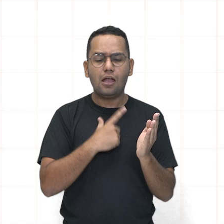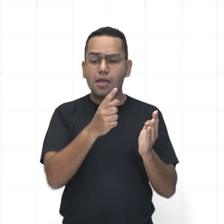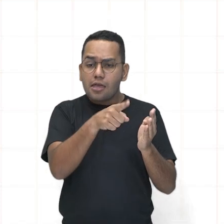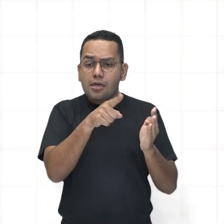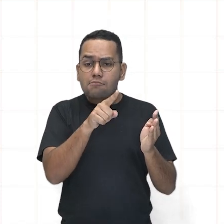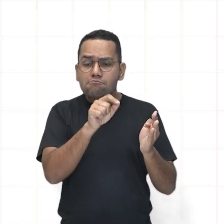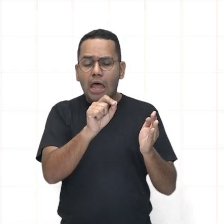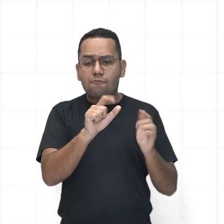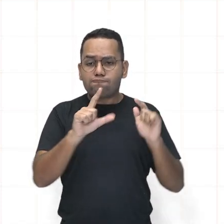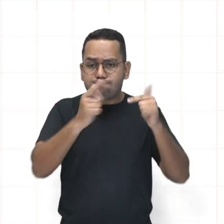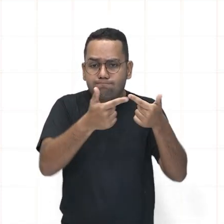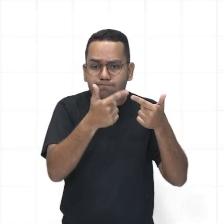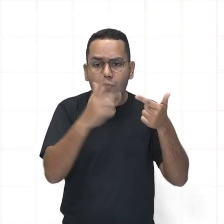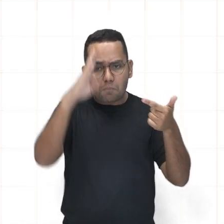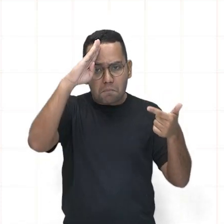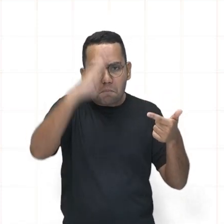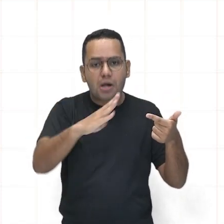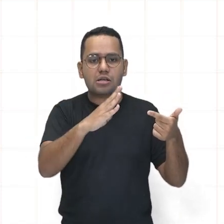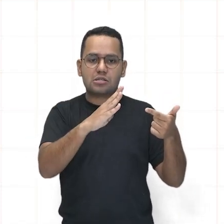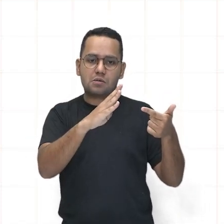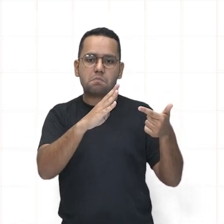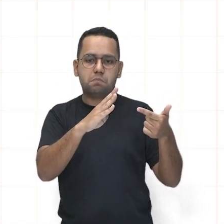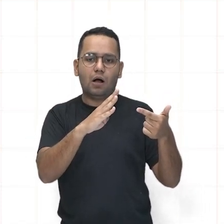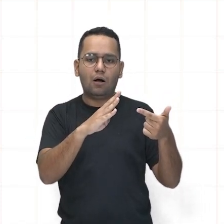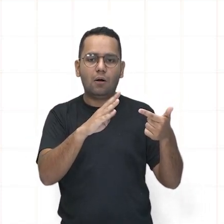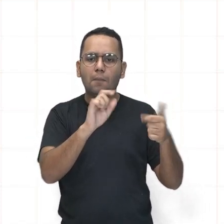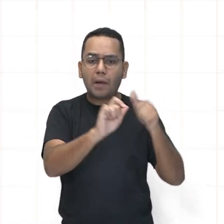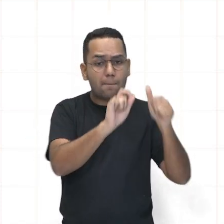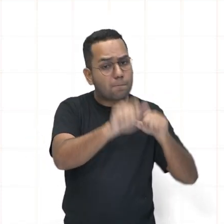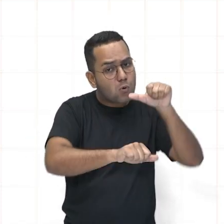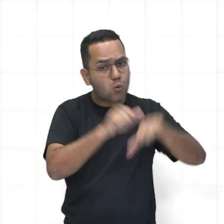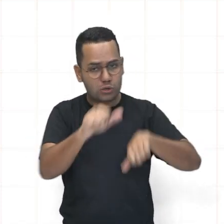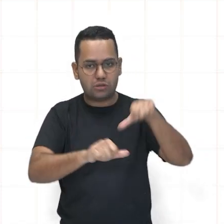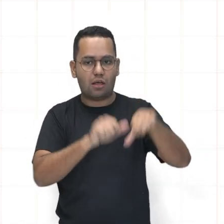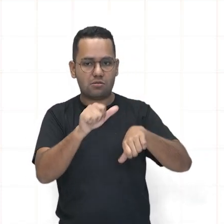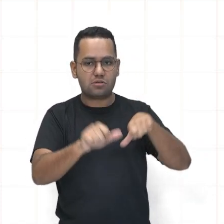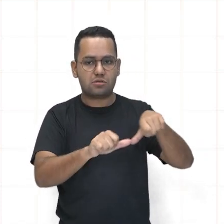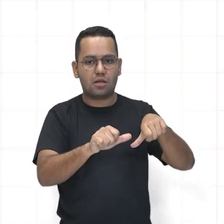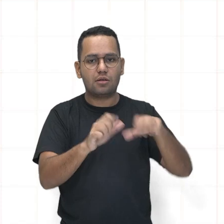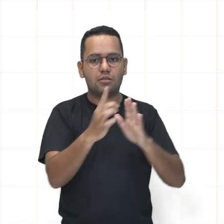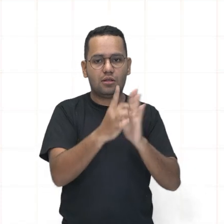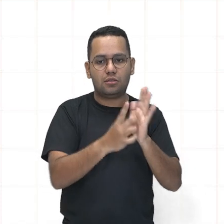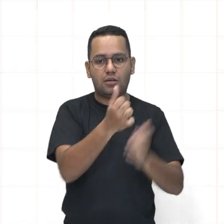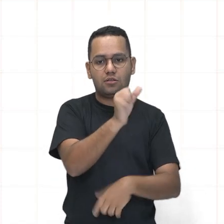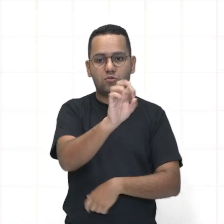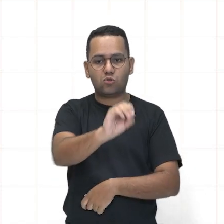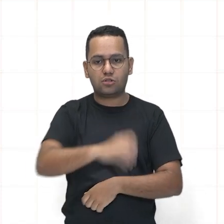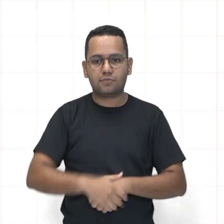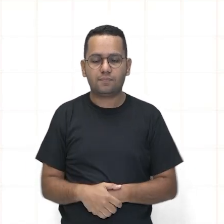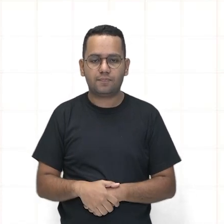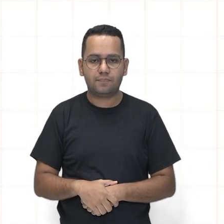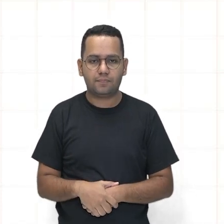1880. Então, observem que a década de 80, né, de 1880, ela vai ter aí alguns